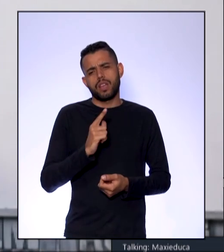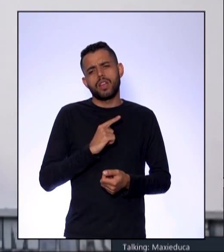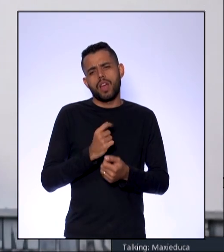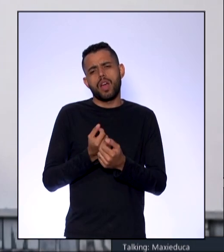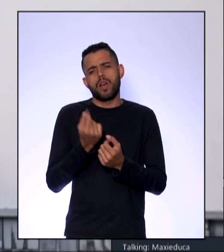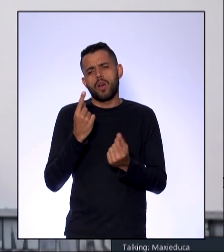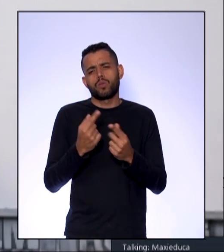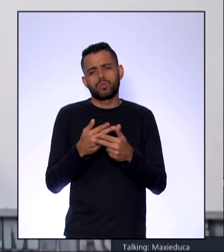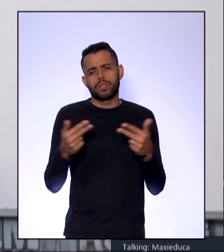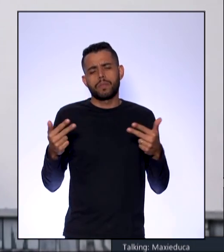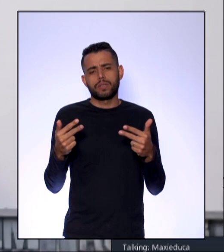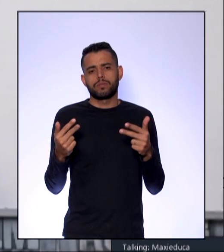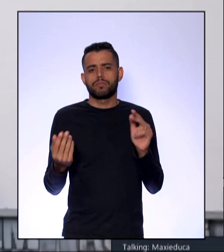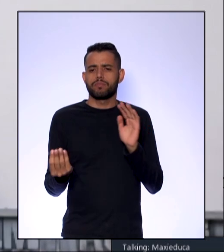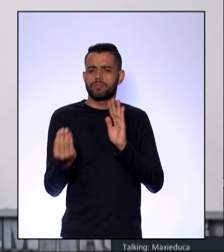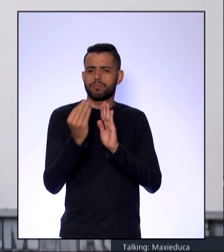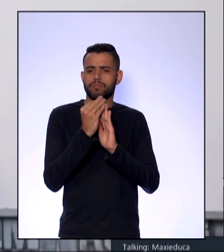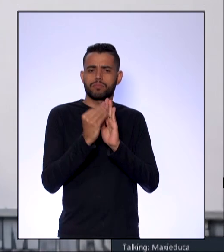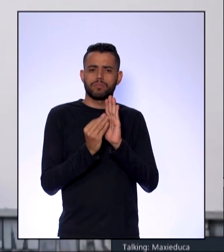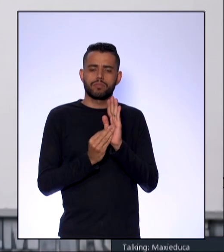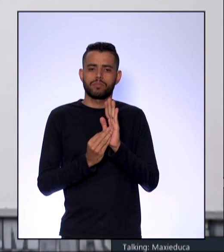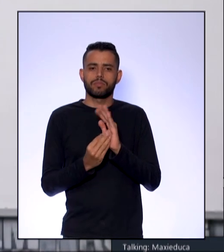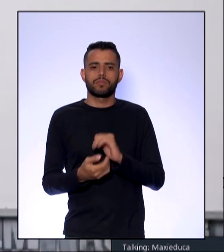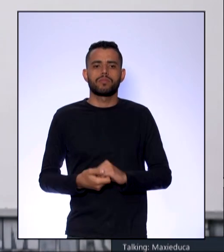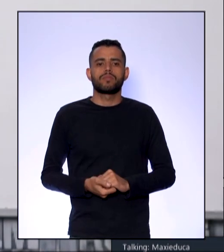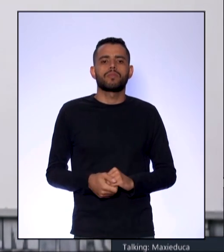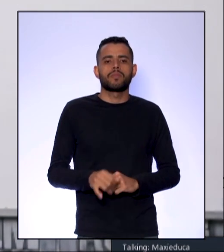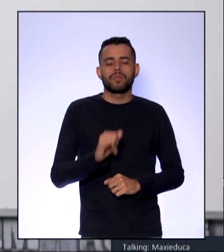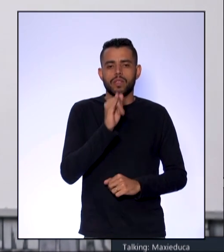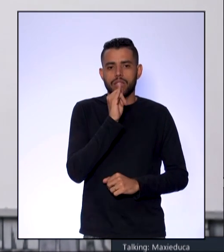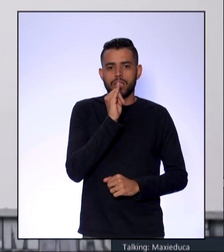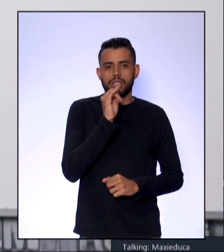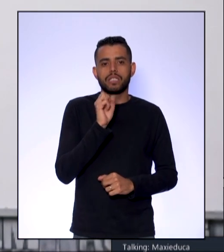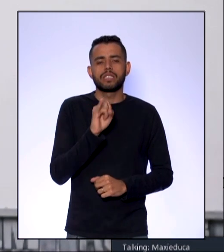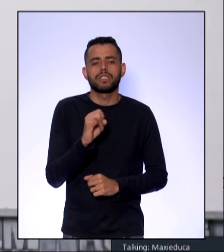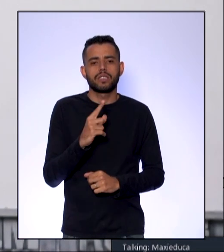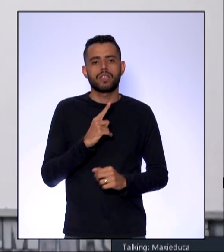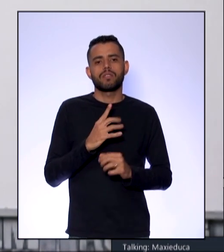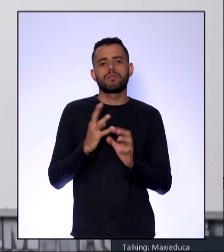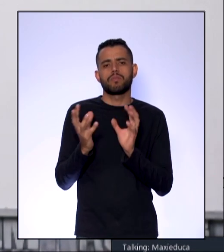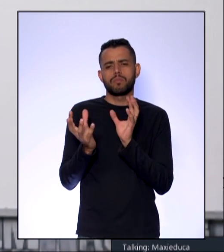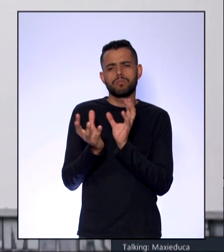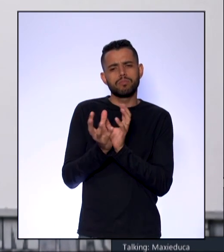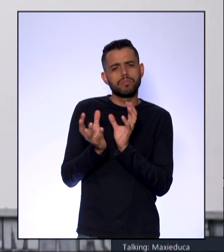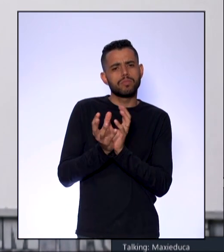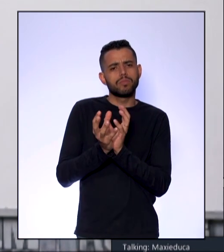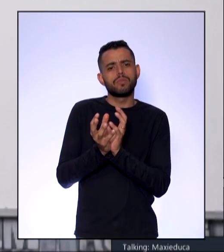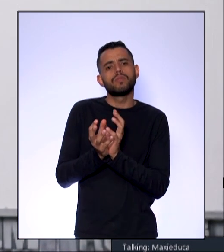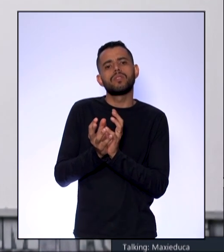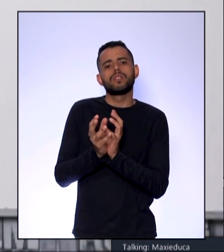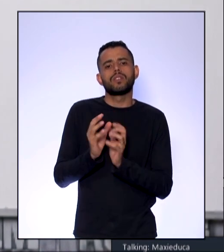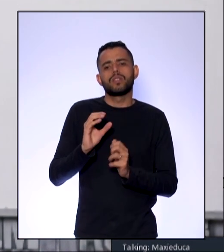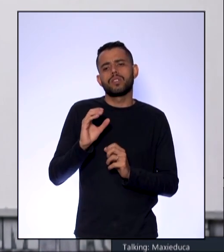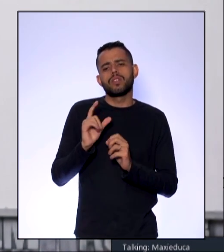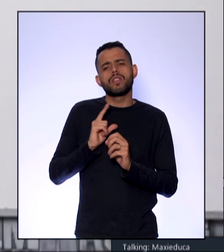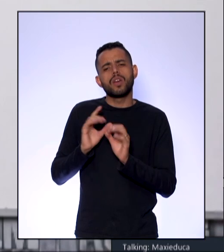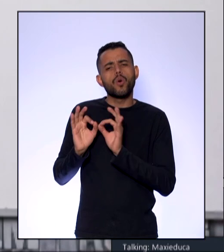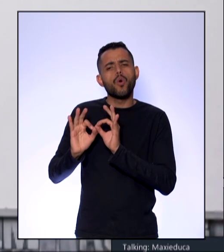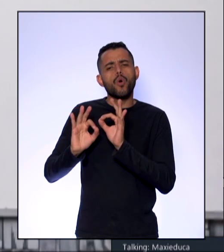elementos. Elemento 1. Se eu tenho uma tribo, eu tenho uma